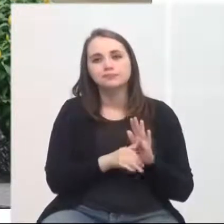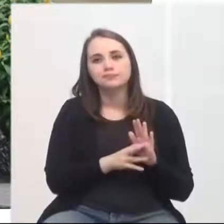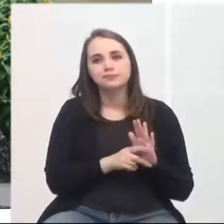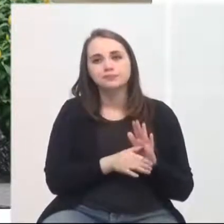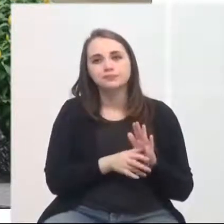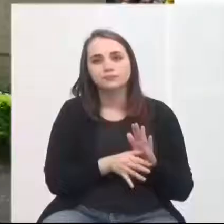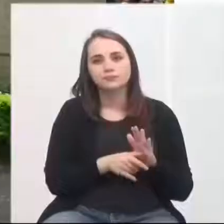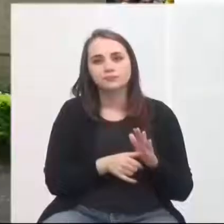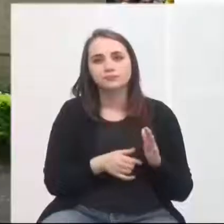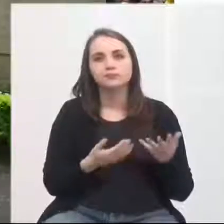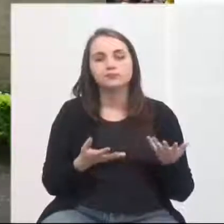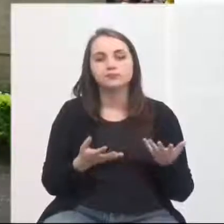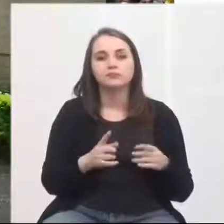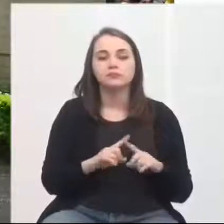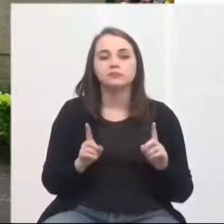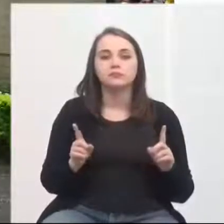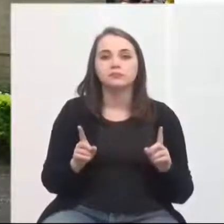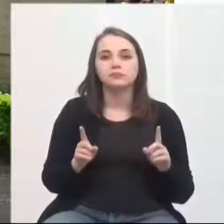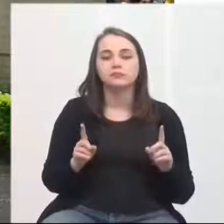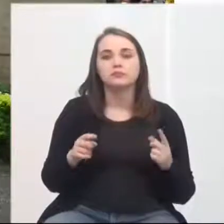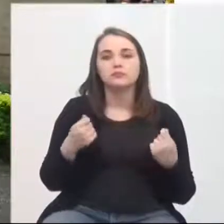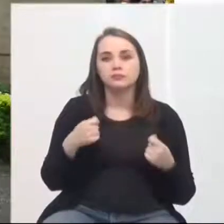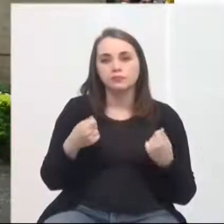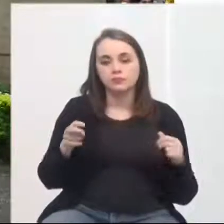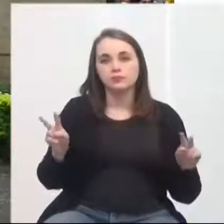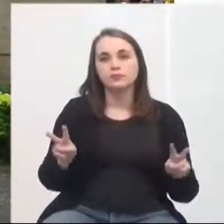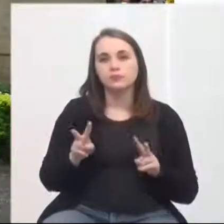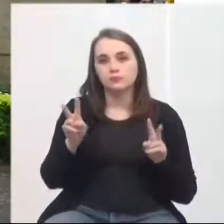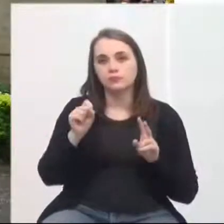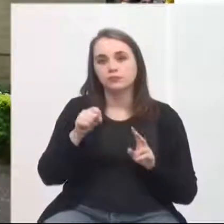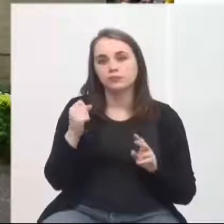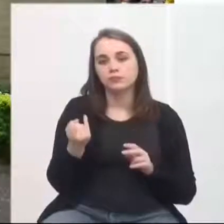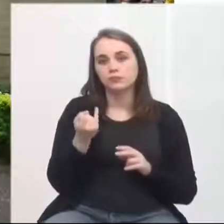ocorridos, mas, de qualquer forma, vale a pena um olhar